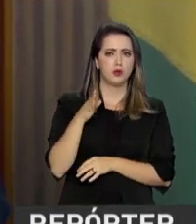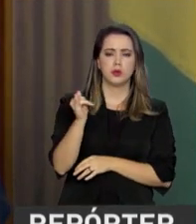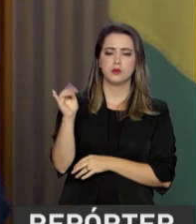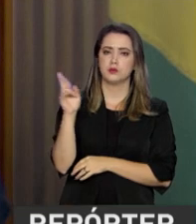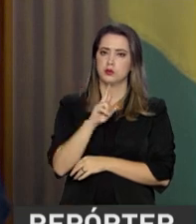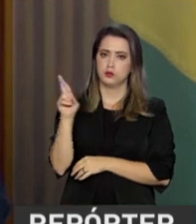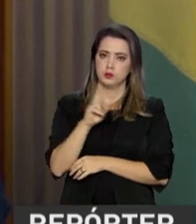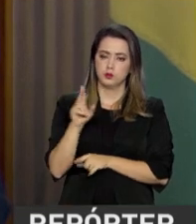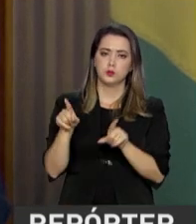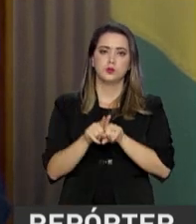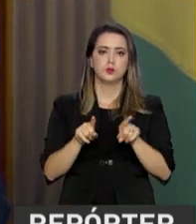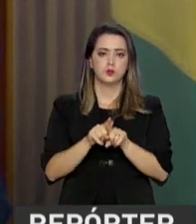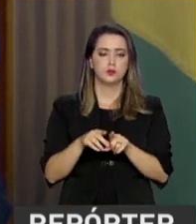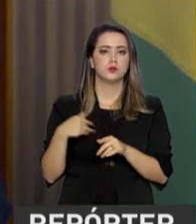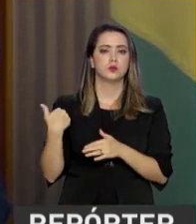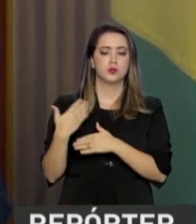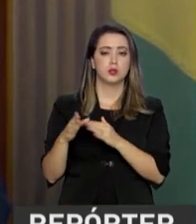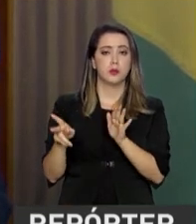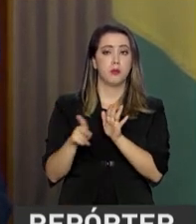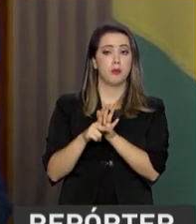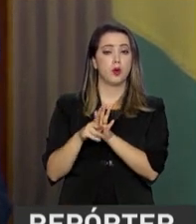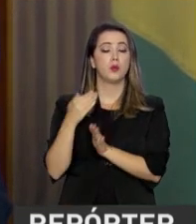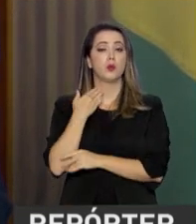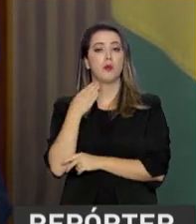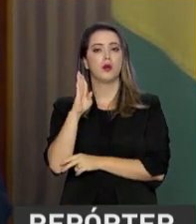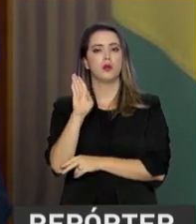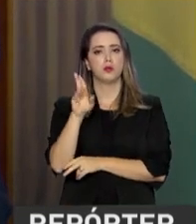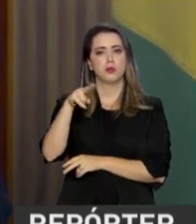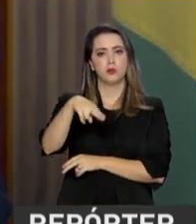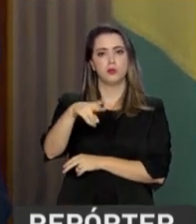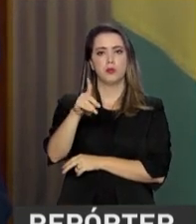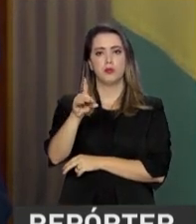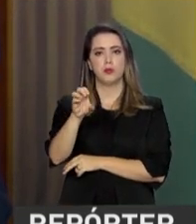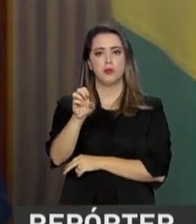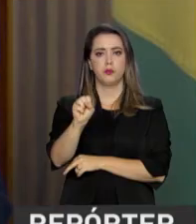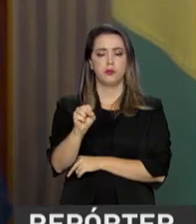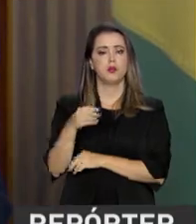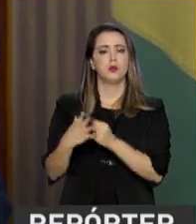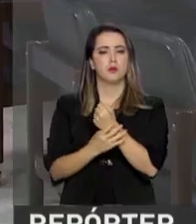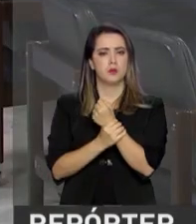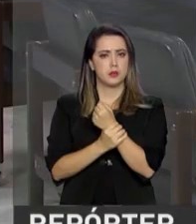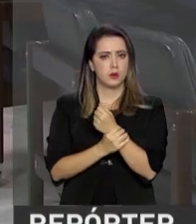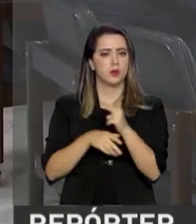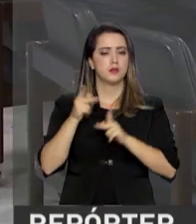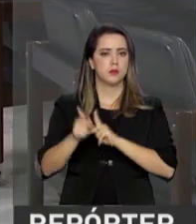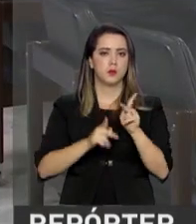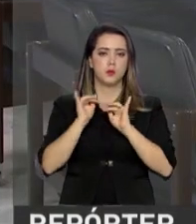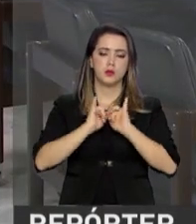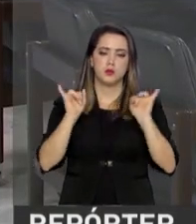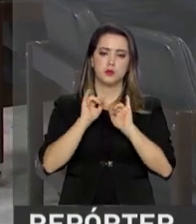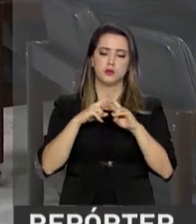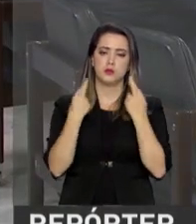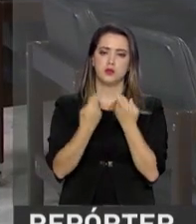de reais também provenientes do bnds para financiamento de projetos de segurança pública anunciados